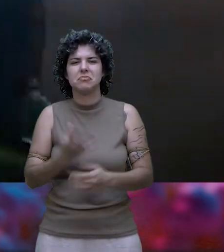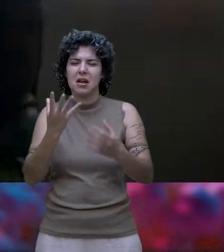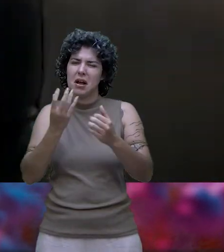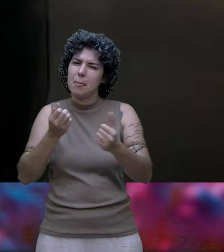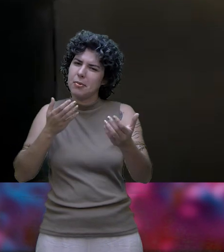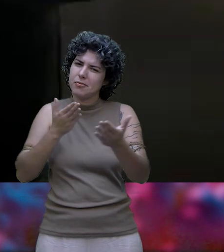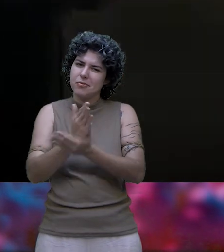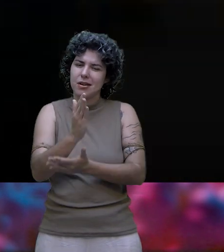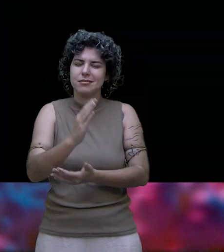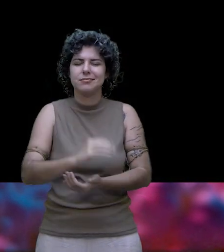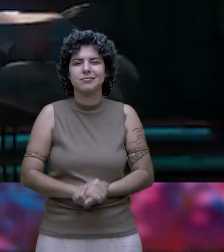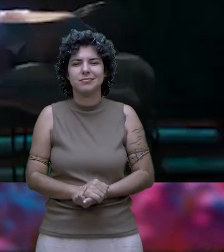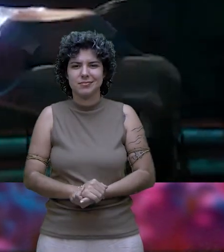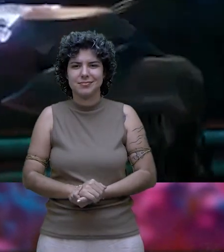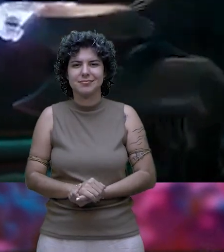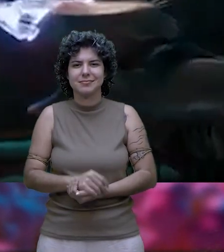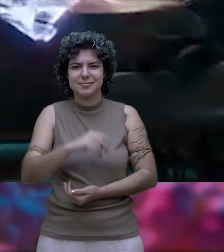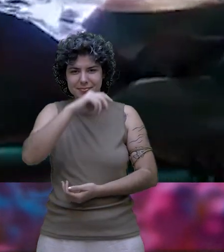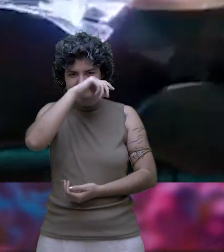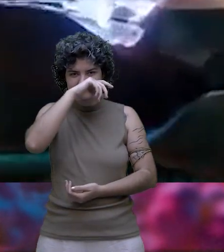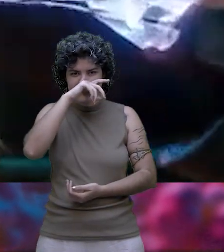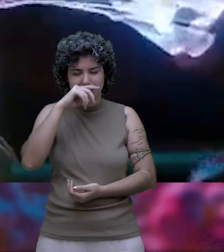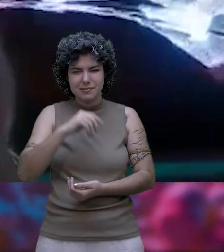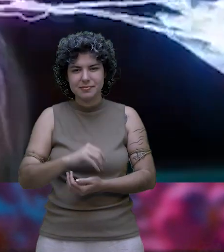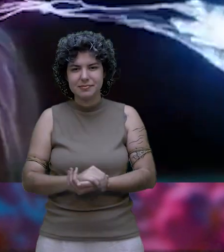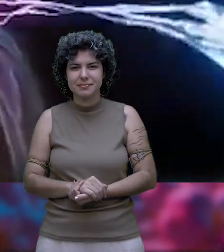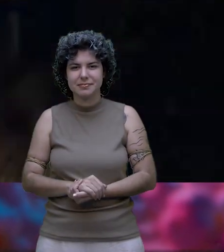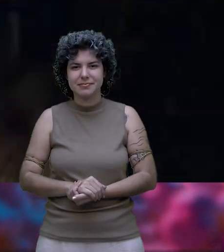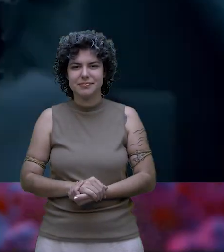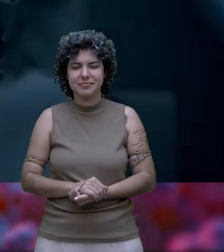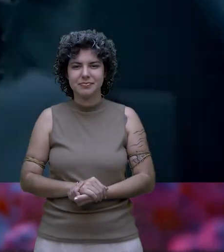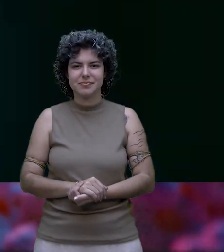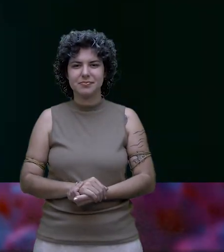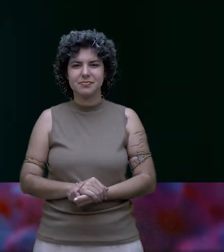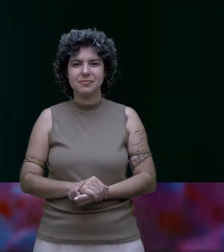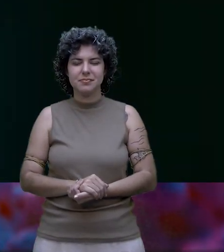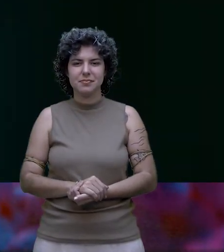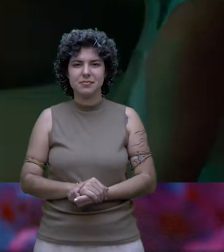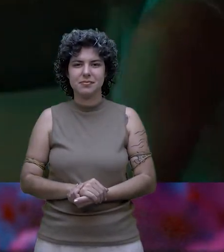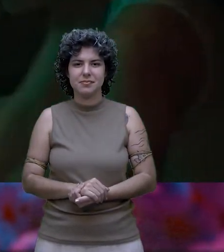Superior. You were reborn.